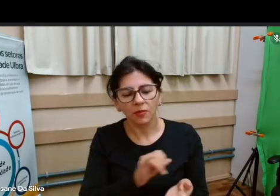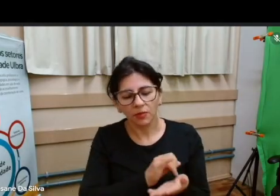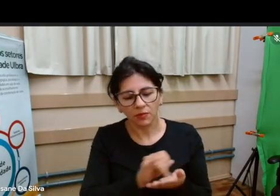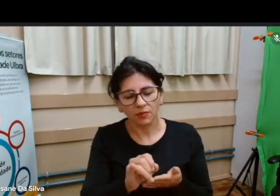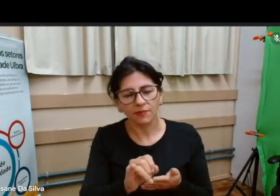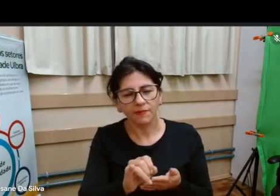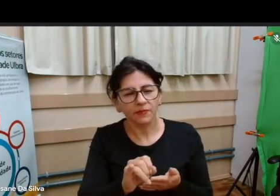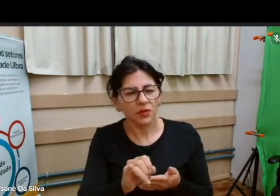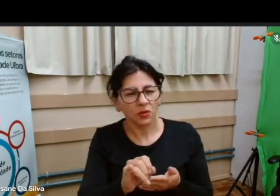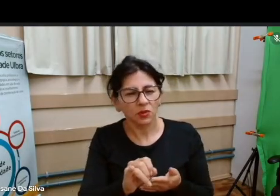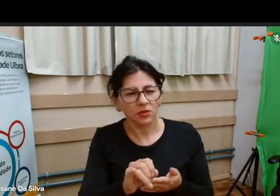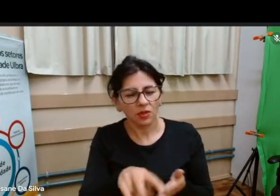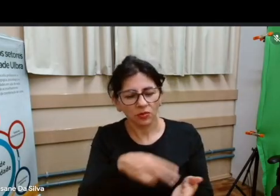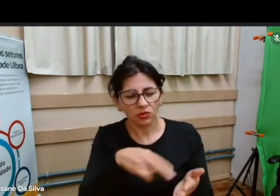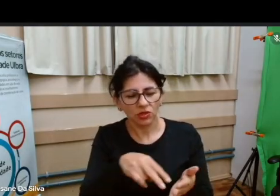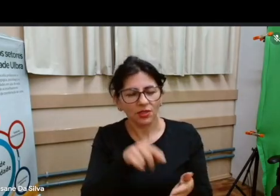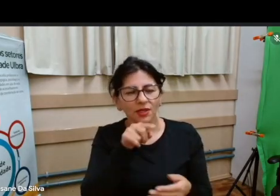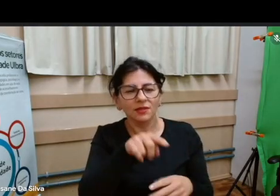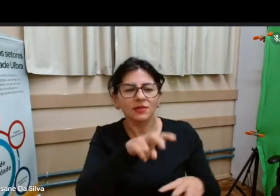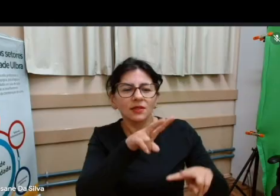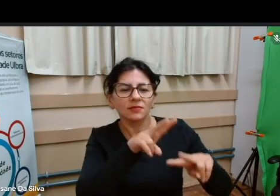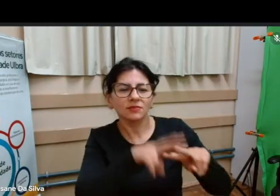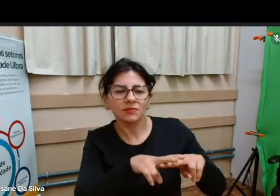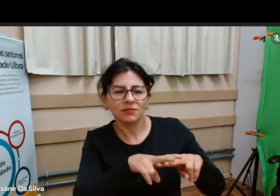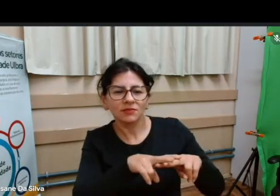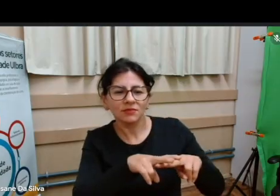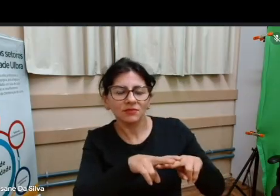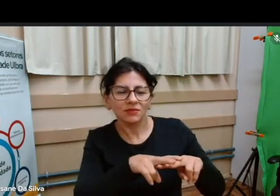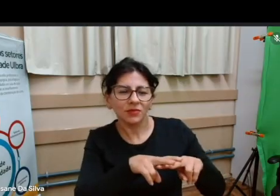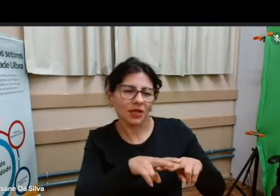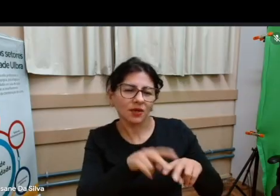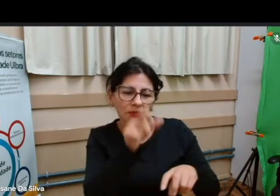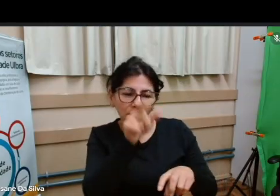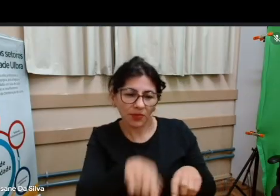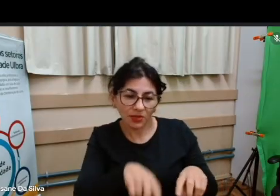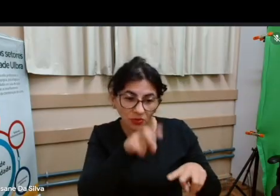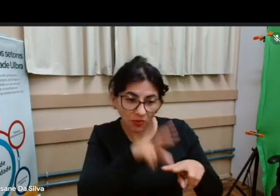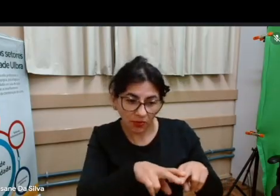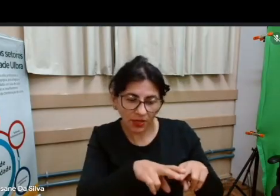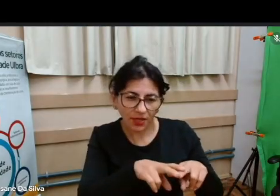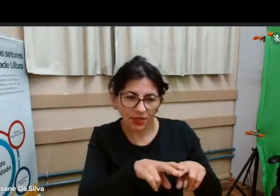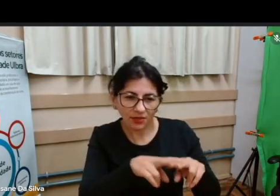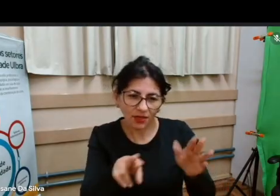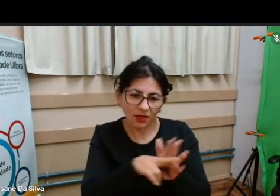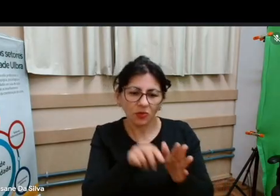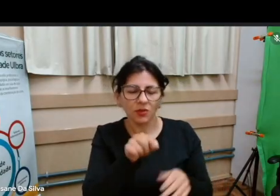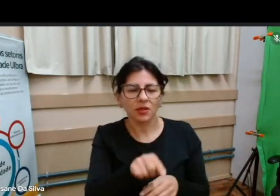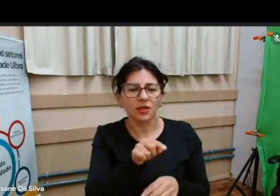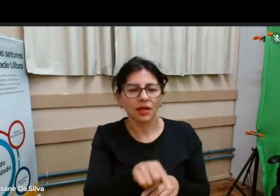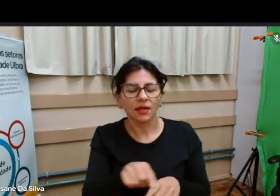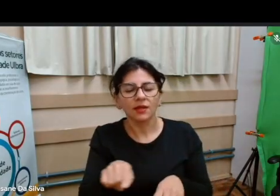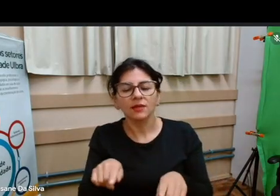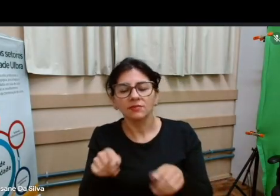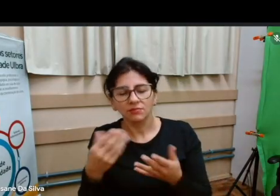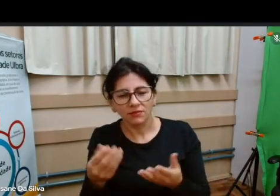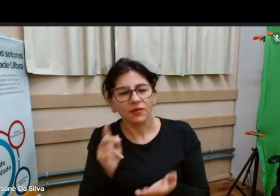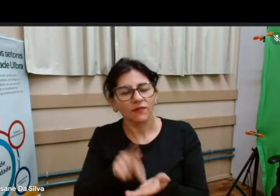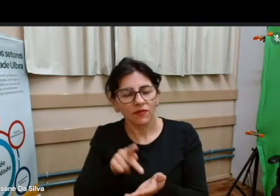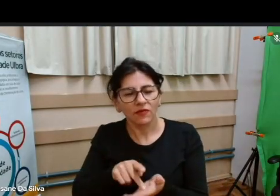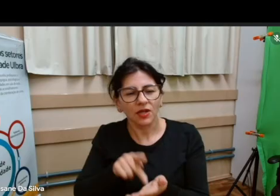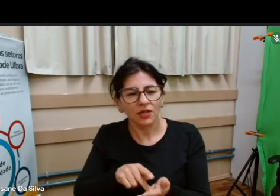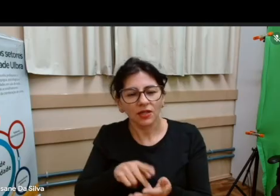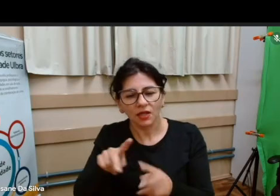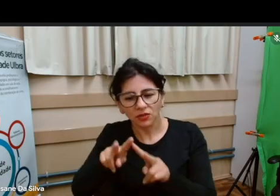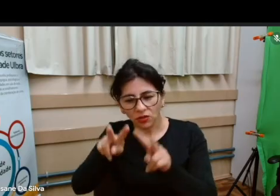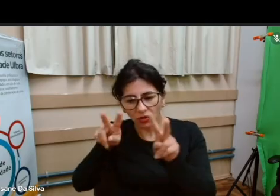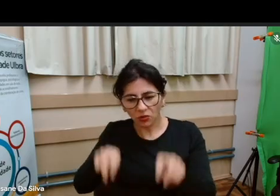presídios e na recuperação de Detentos então assim eh realmente a gente estava mexendo num tema que tinha